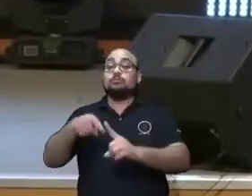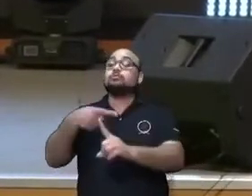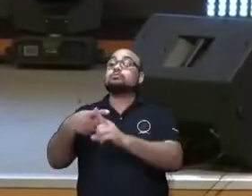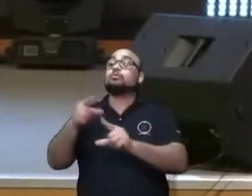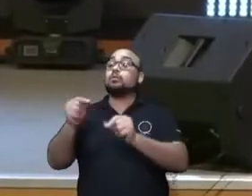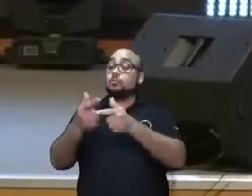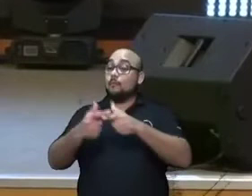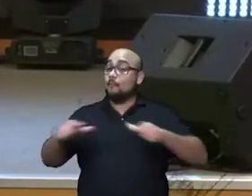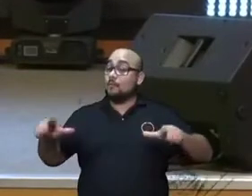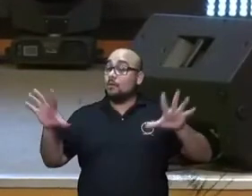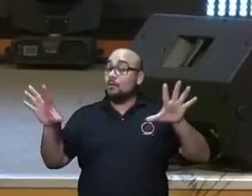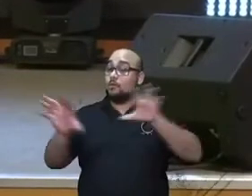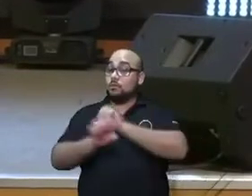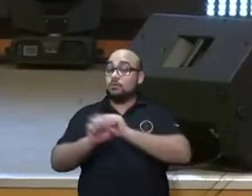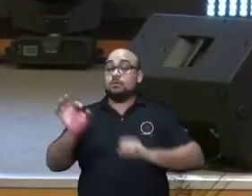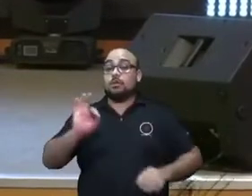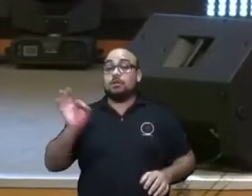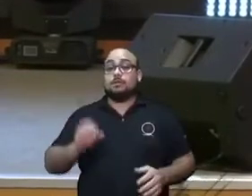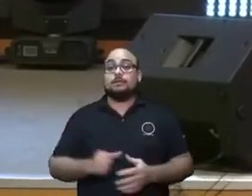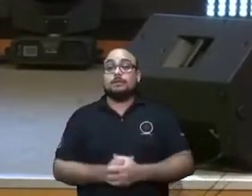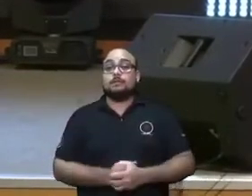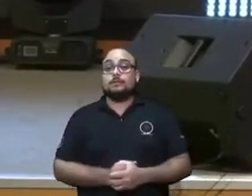solidão.